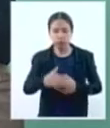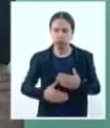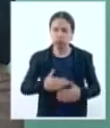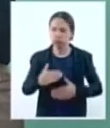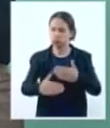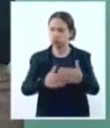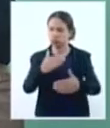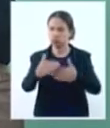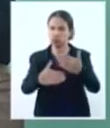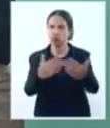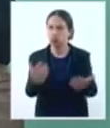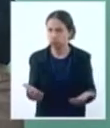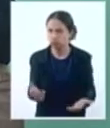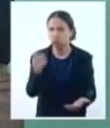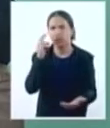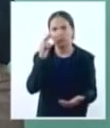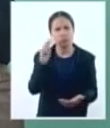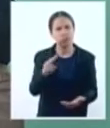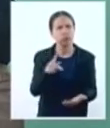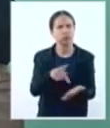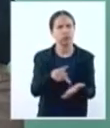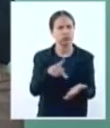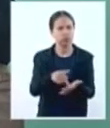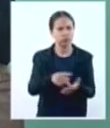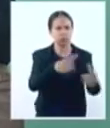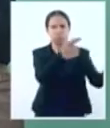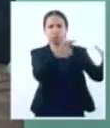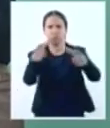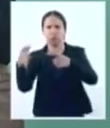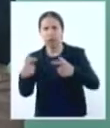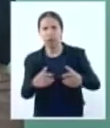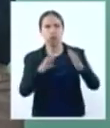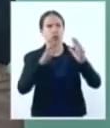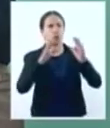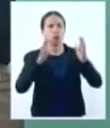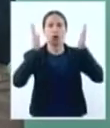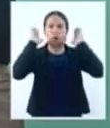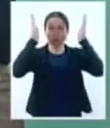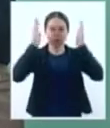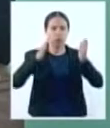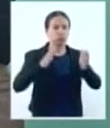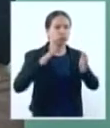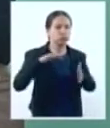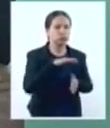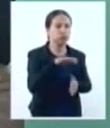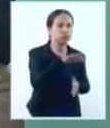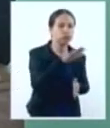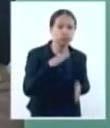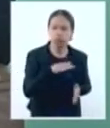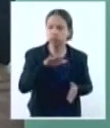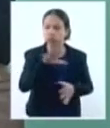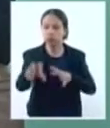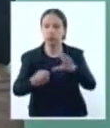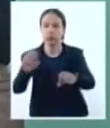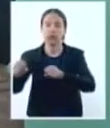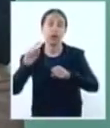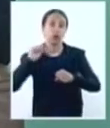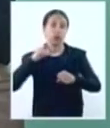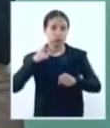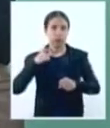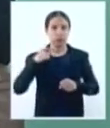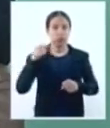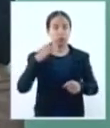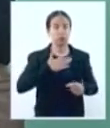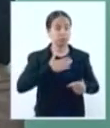principalmente o aumento do número de bairros que começou a ser atendido. Verdade, né? Isso. A gente, eu sei porque lá na minha, no meu bairro a gente tem um dia certo,